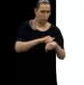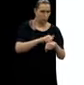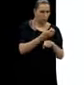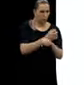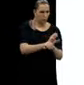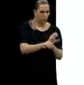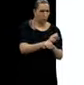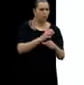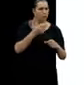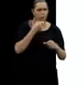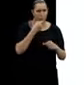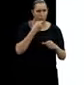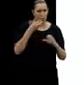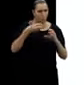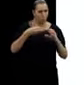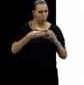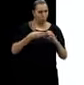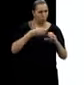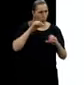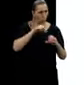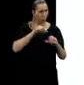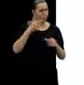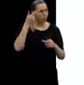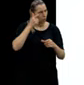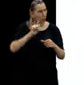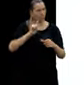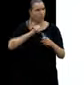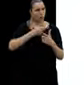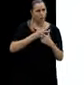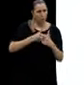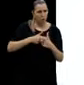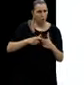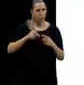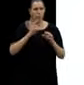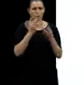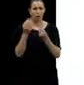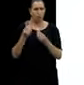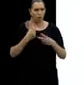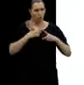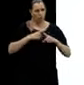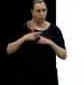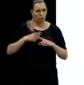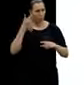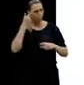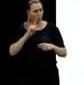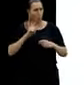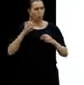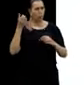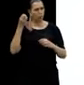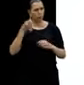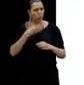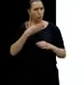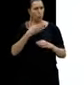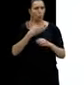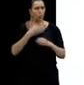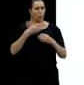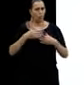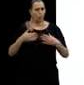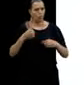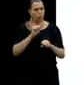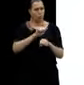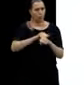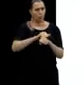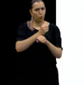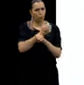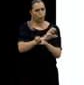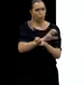essa lesão com essas células e ali elas conseguem se dividir, se multiplicar e conseguir regenerar aquele